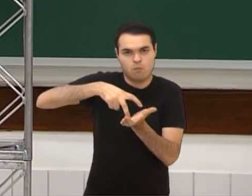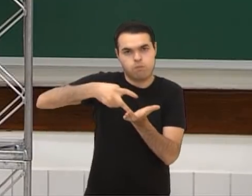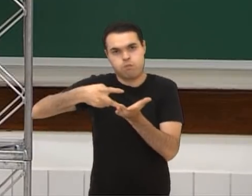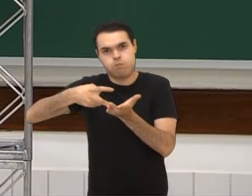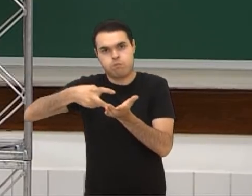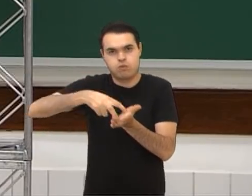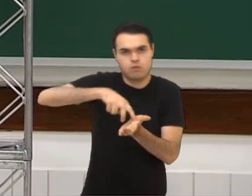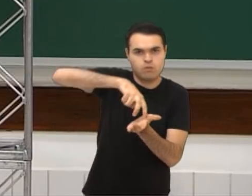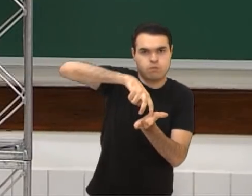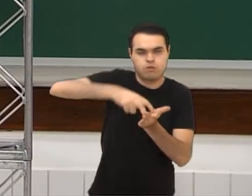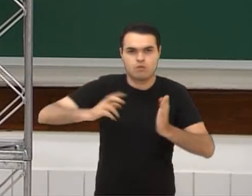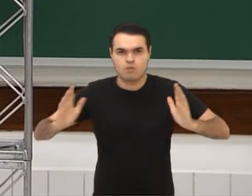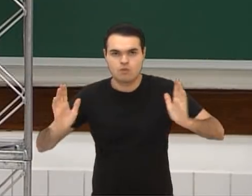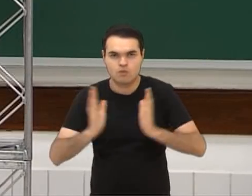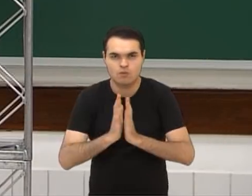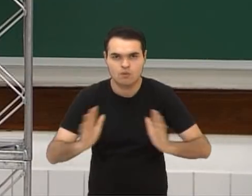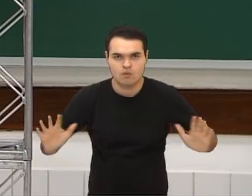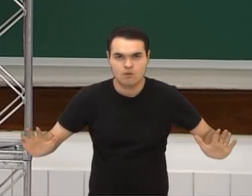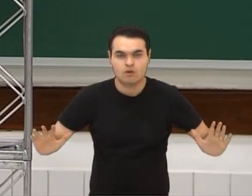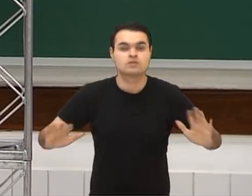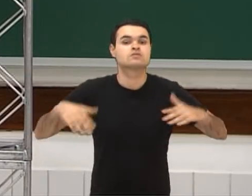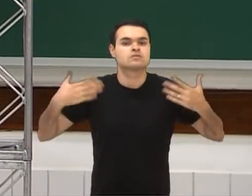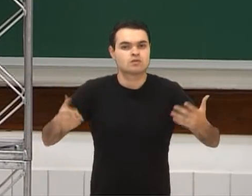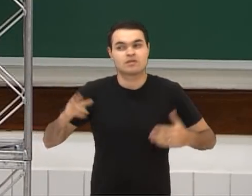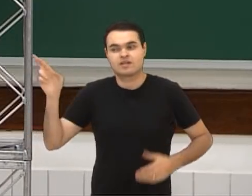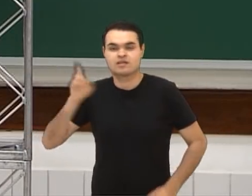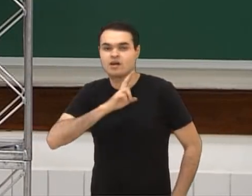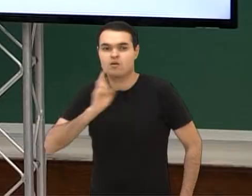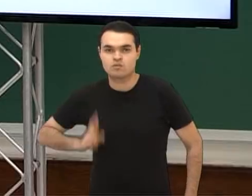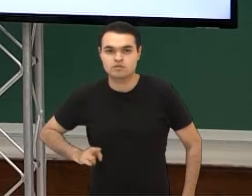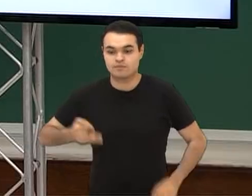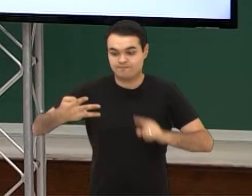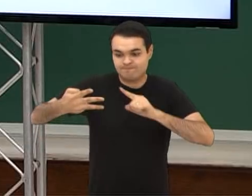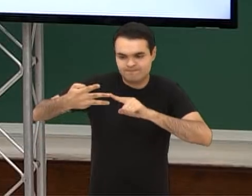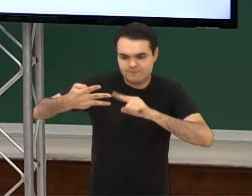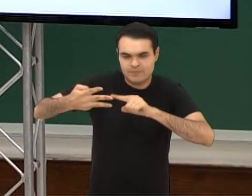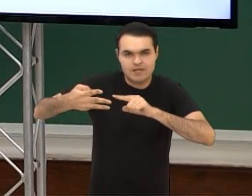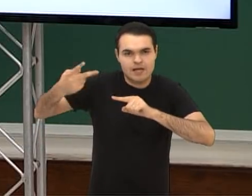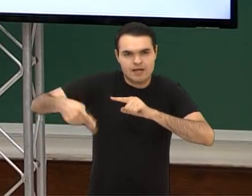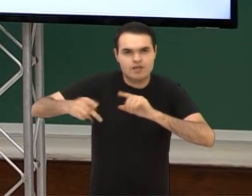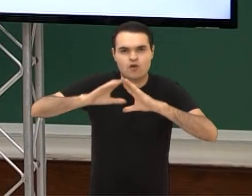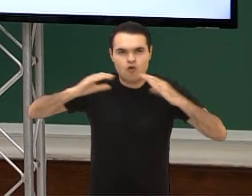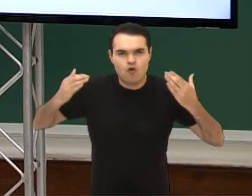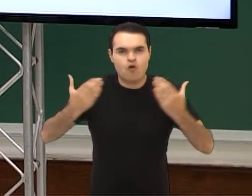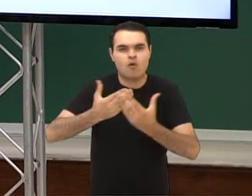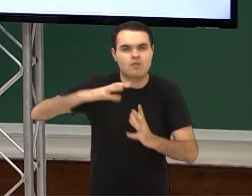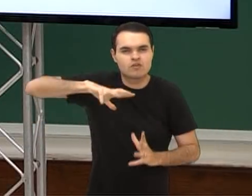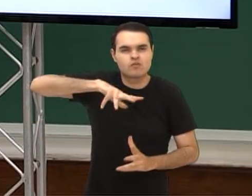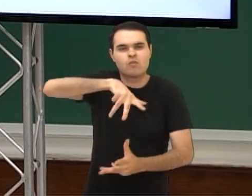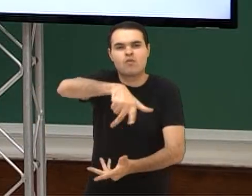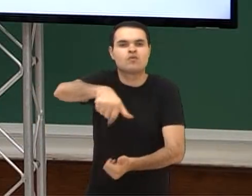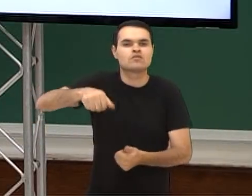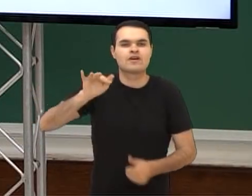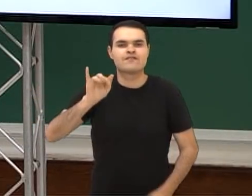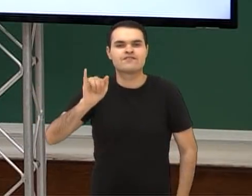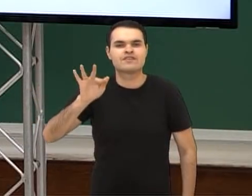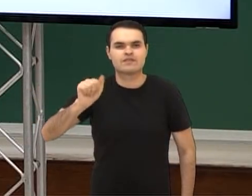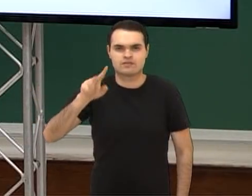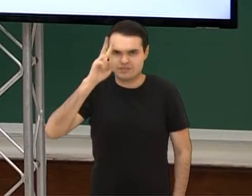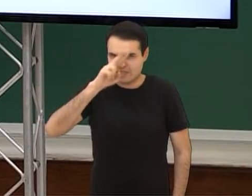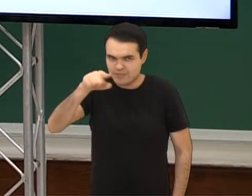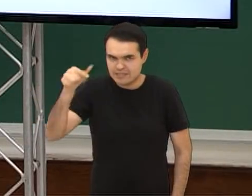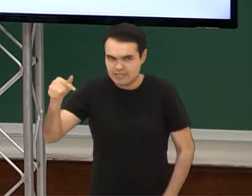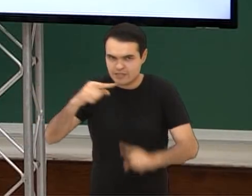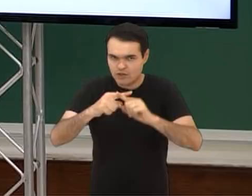Rússia. Portanto, no Brasil 2014, Copa do Mundo FIFA de futebol. Você lembra do 7-1 famoso?